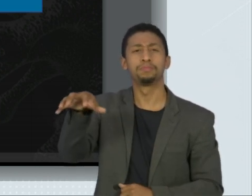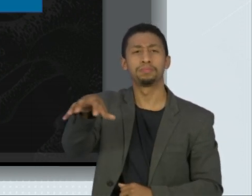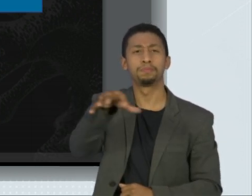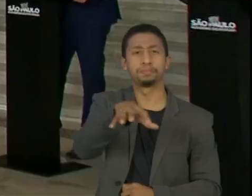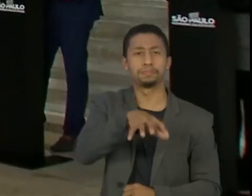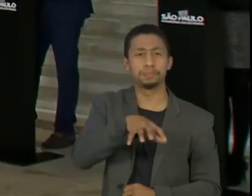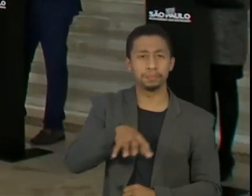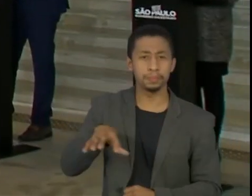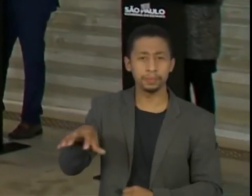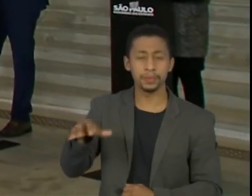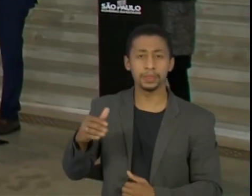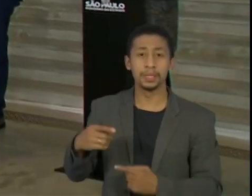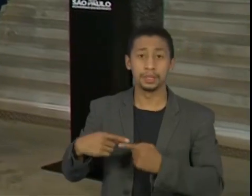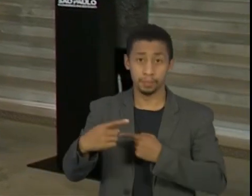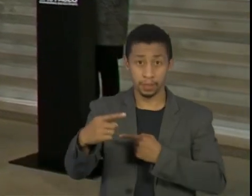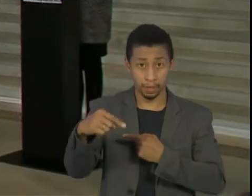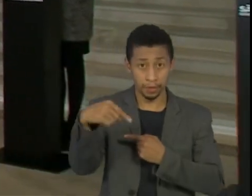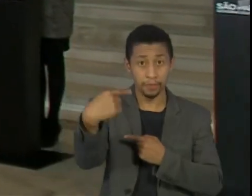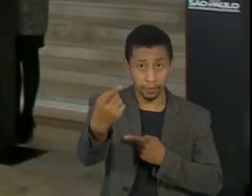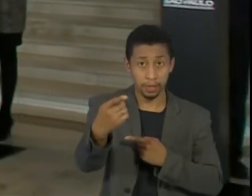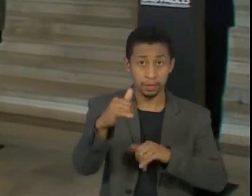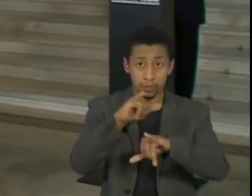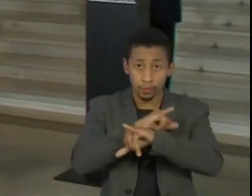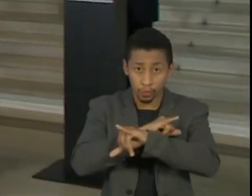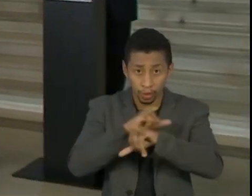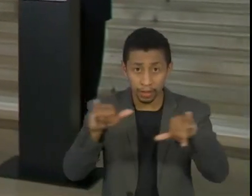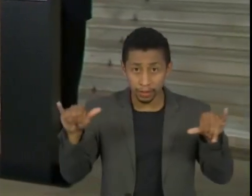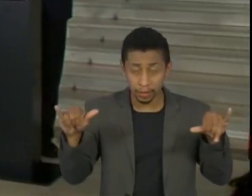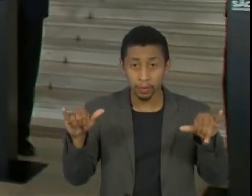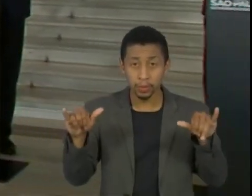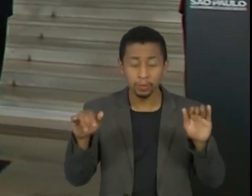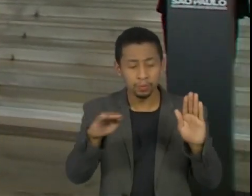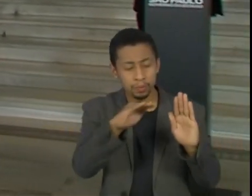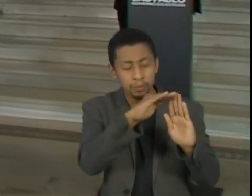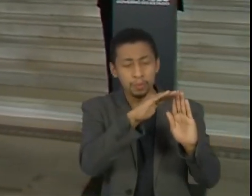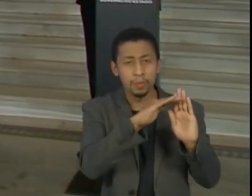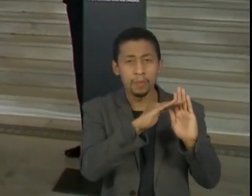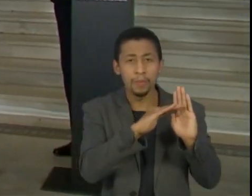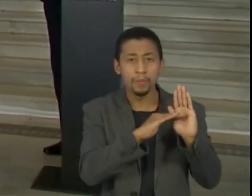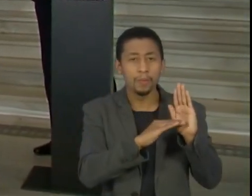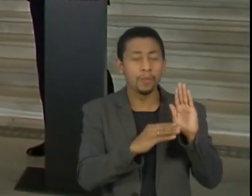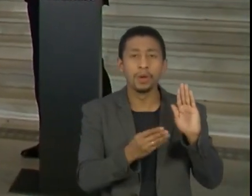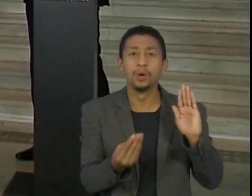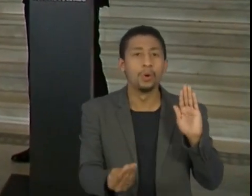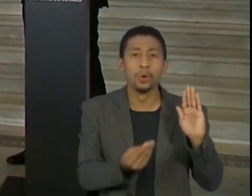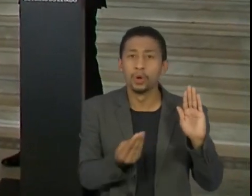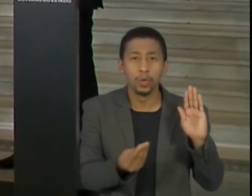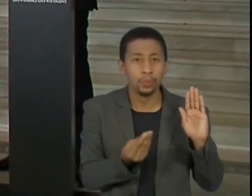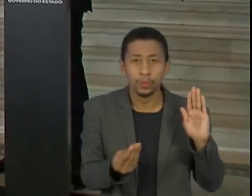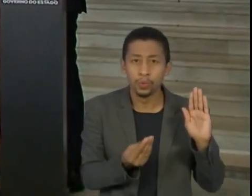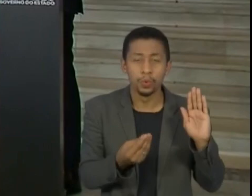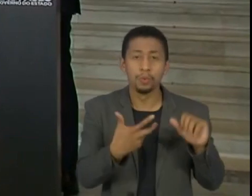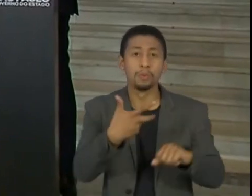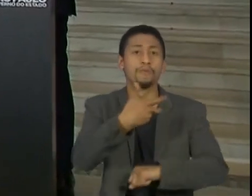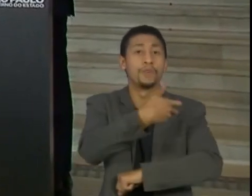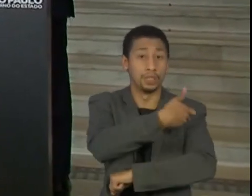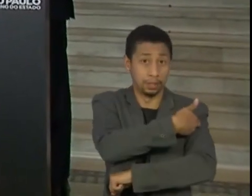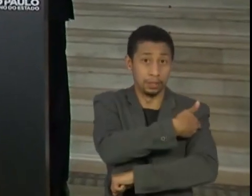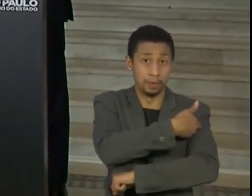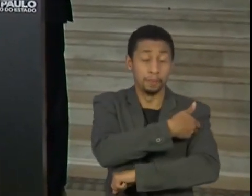a partir da semana que vem, divulgarão os critérios de inclusão, Com isso, nós iniciaremos a